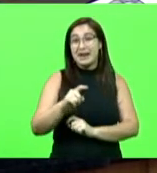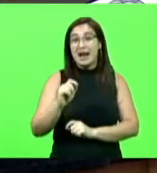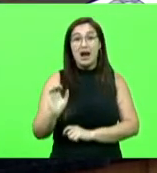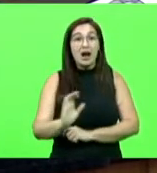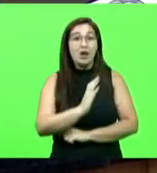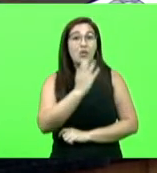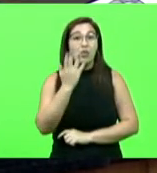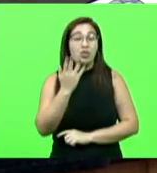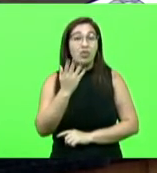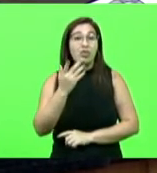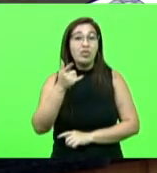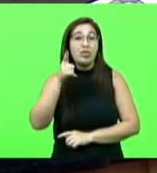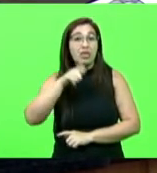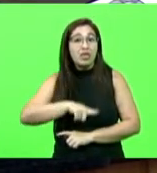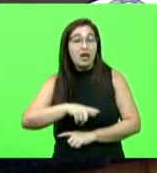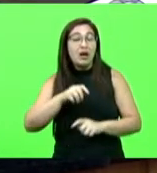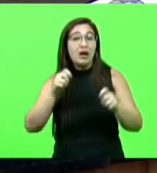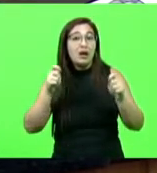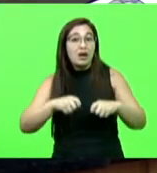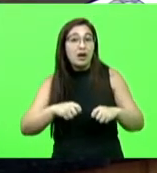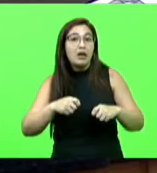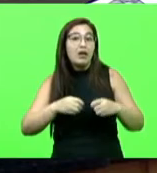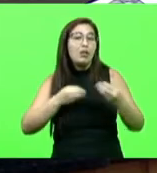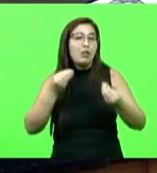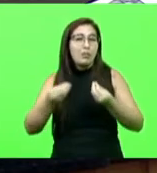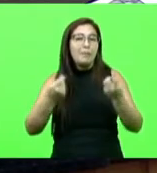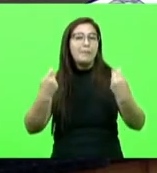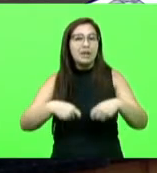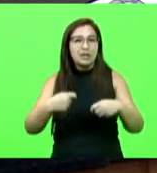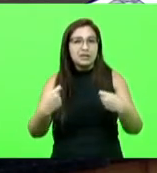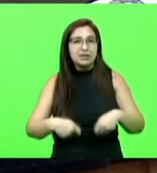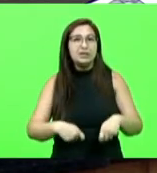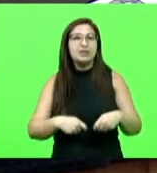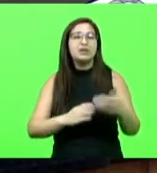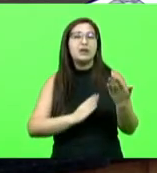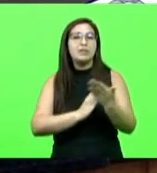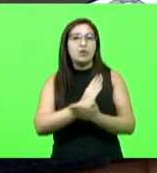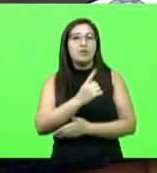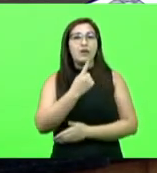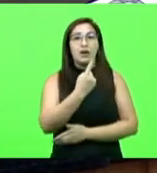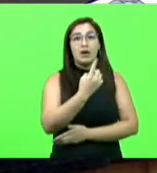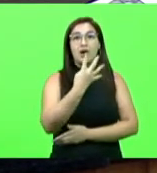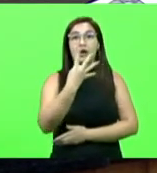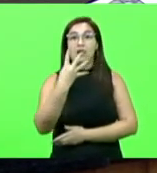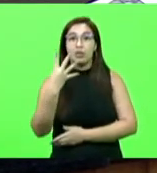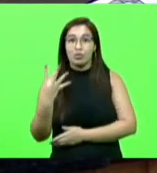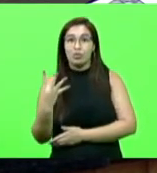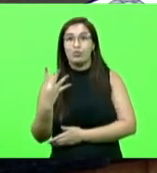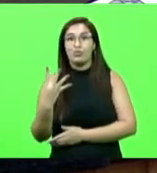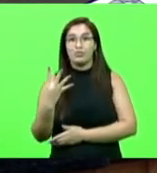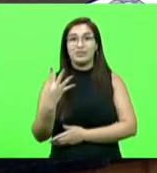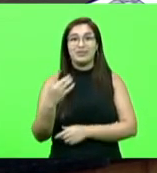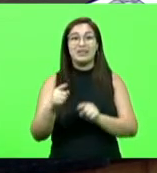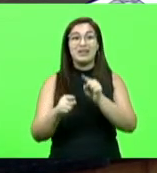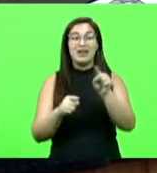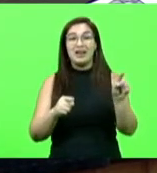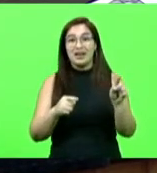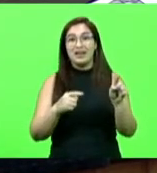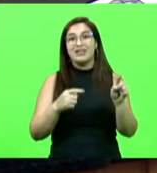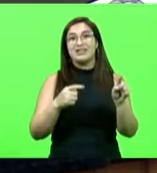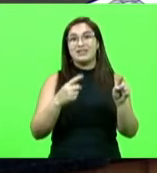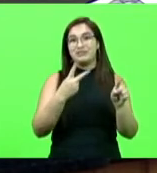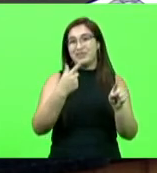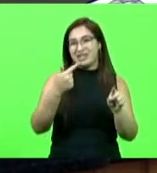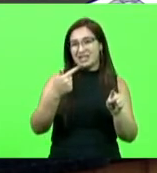necessário aprovar o mesmo texto em 14 das 27 Assembleias Legislativas. Quando isso acontecer,